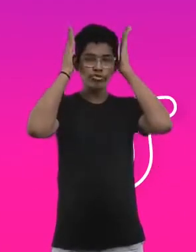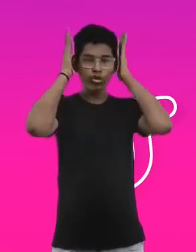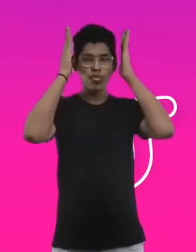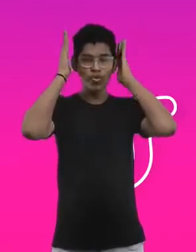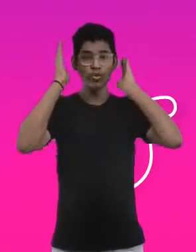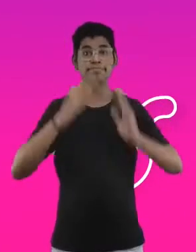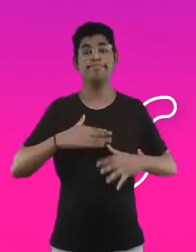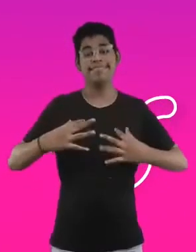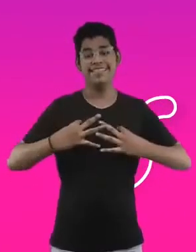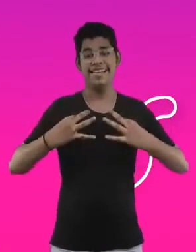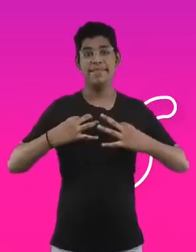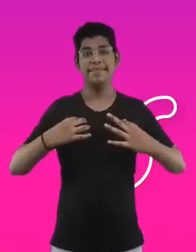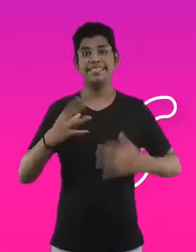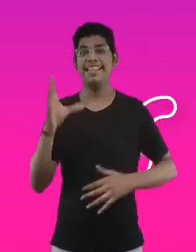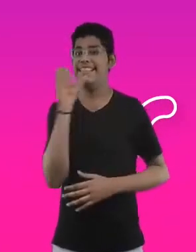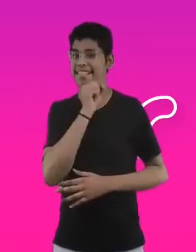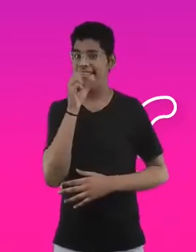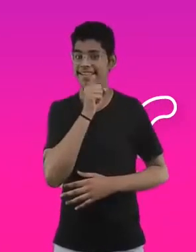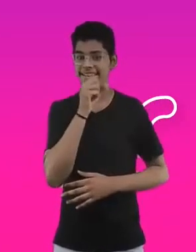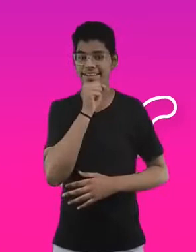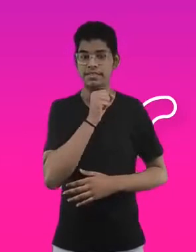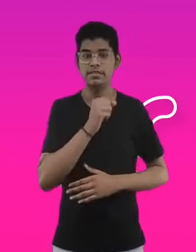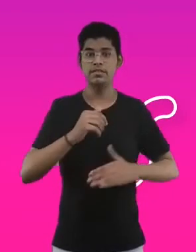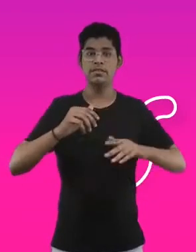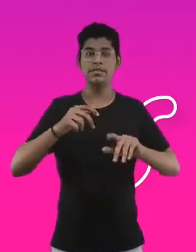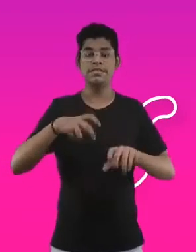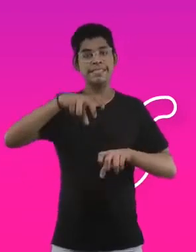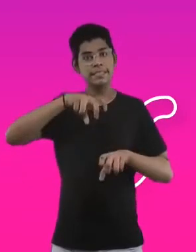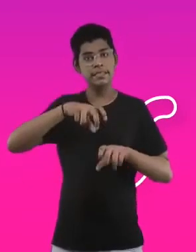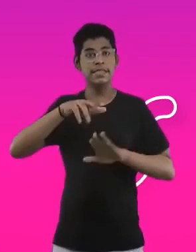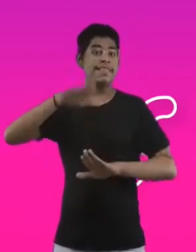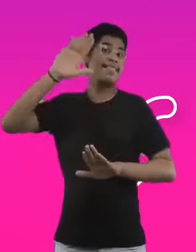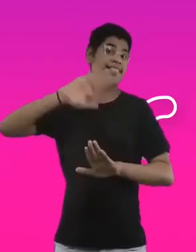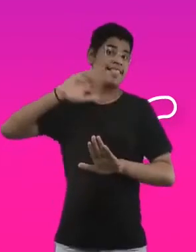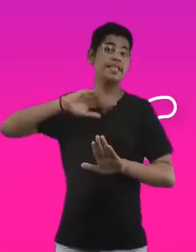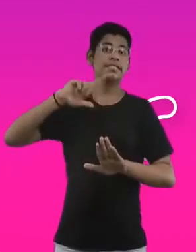camisa laranja e atrás onde eu estou sentado tem uma estante branca.